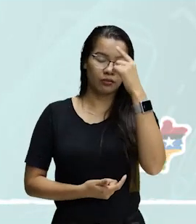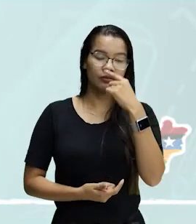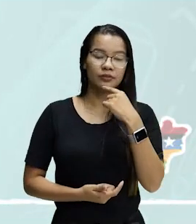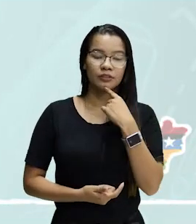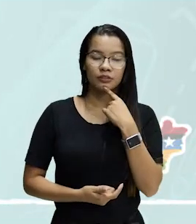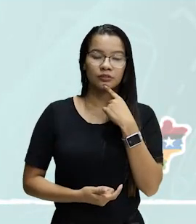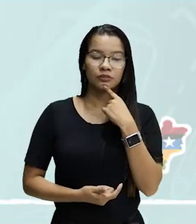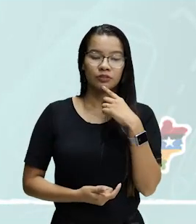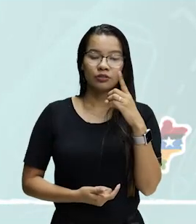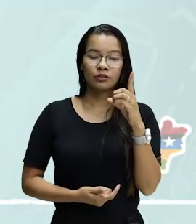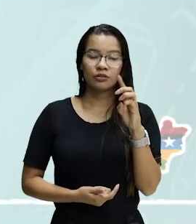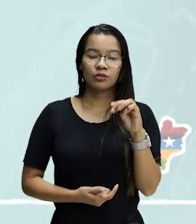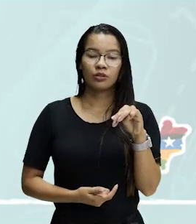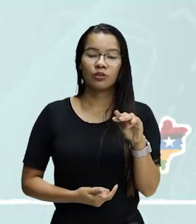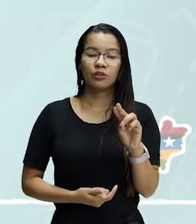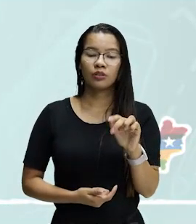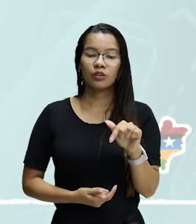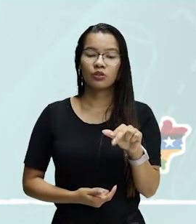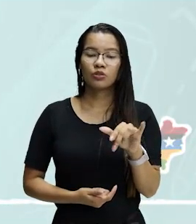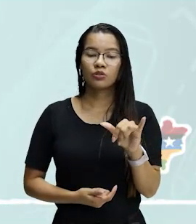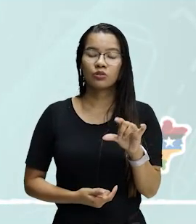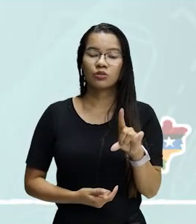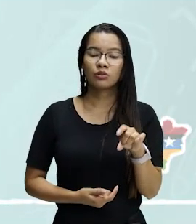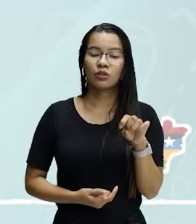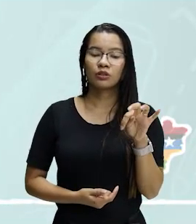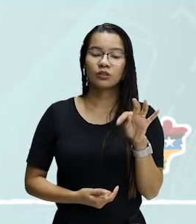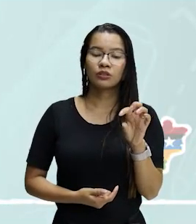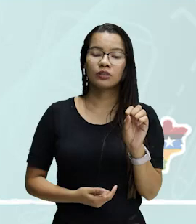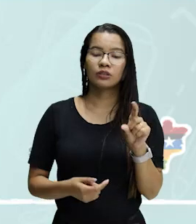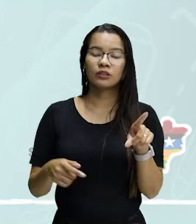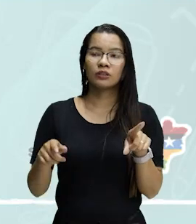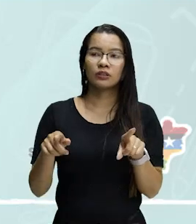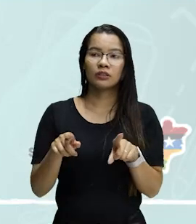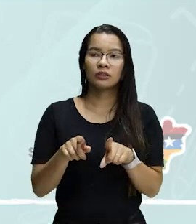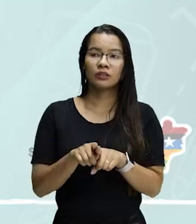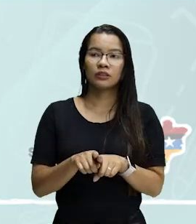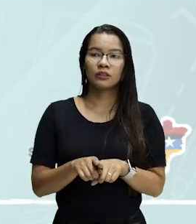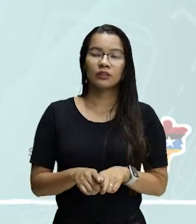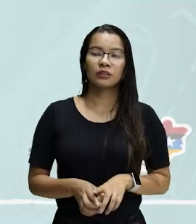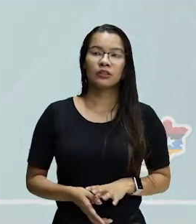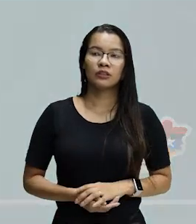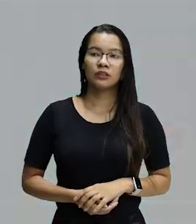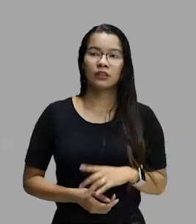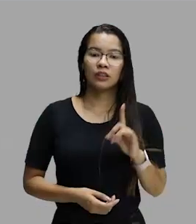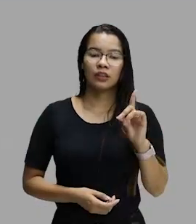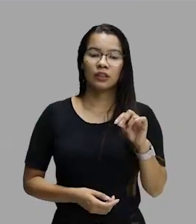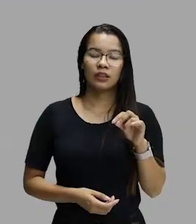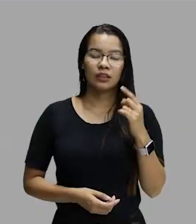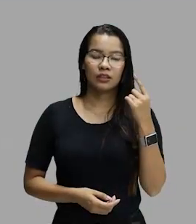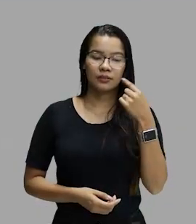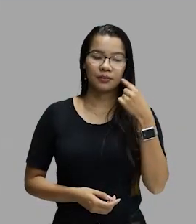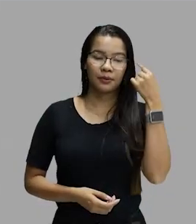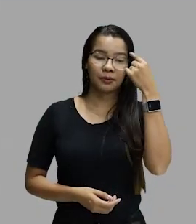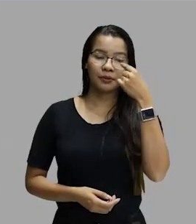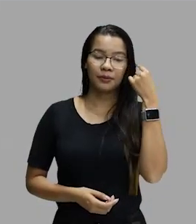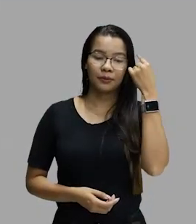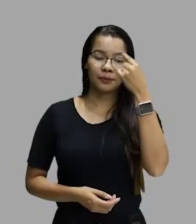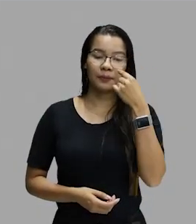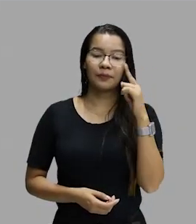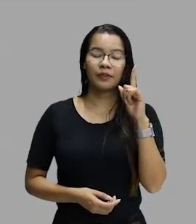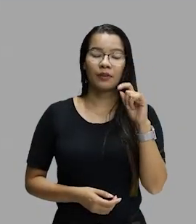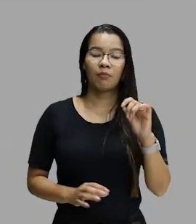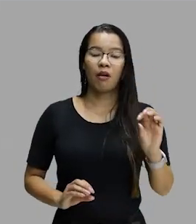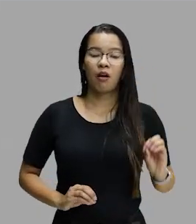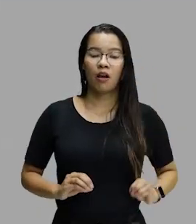Dom Quixote para vocês, acompanhando aí na sua tela, tá? Dom Quixote de la Mancha é espanhol e é uma